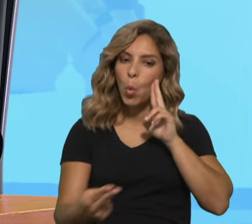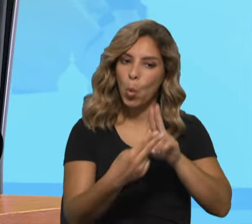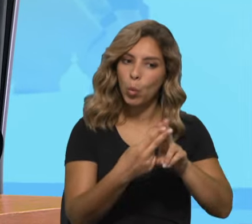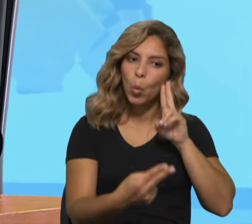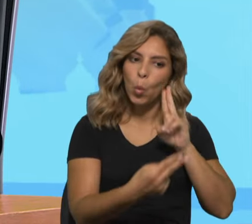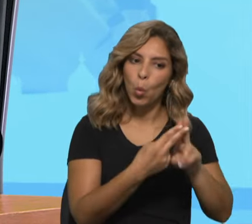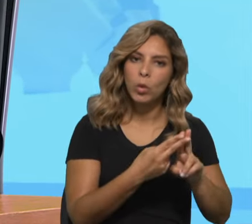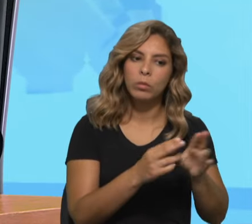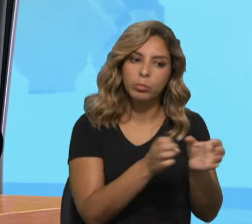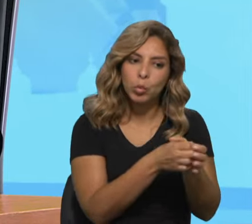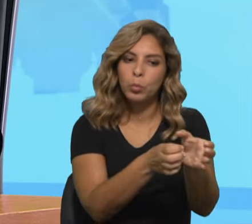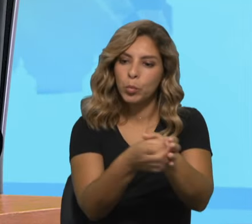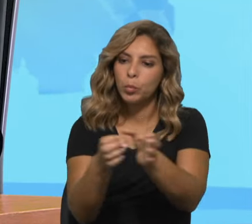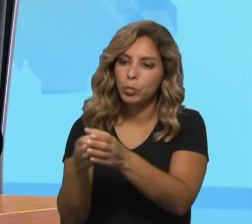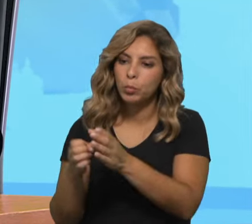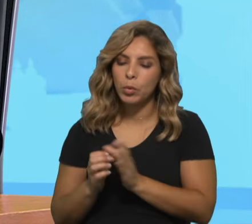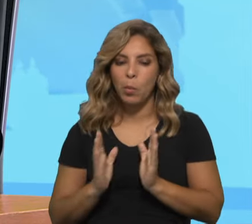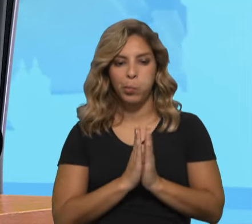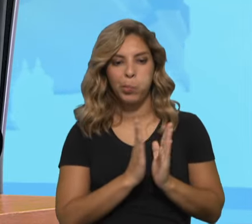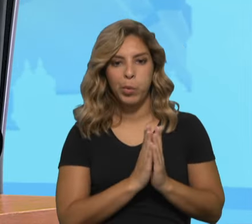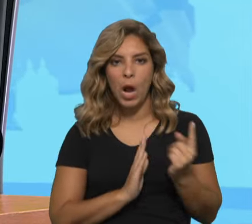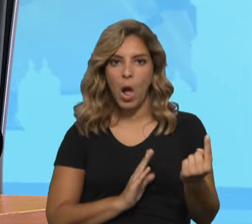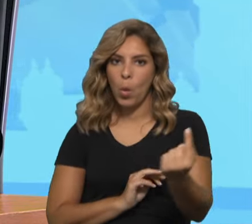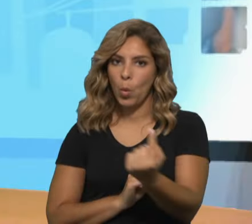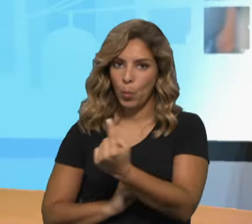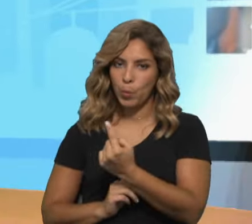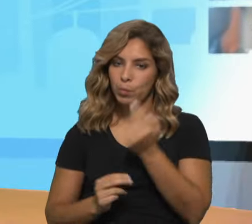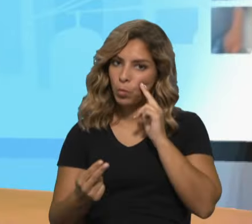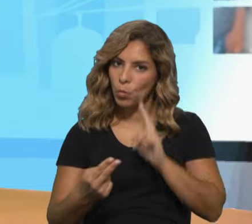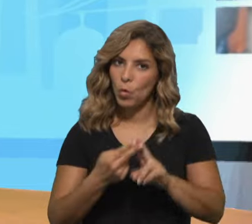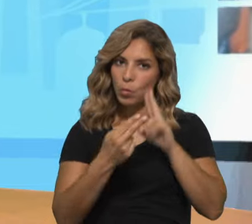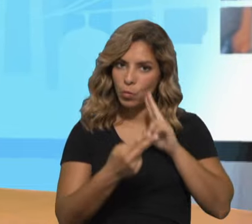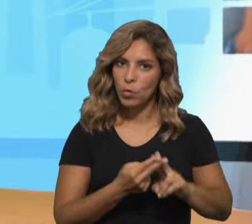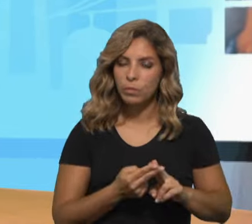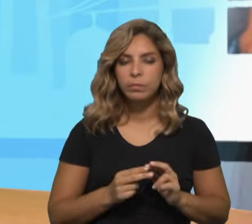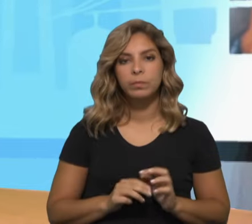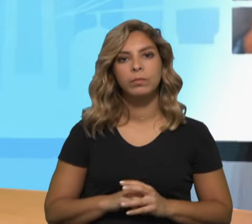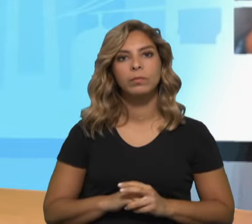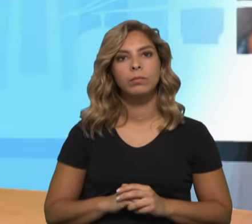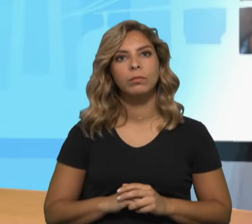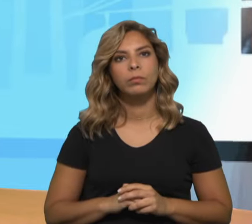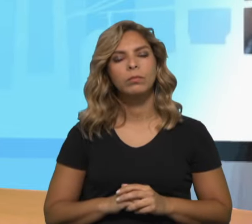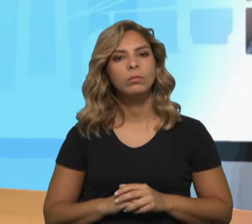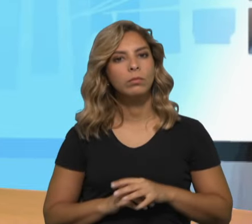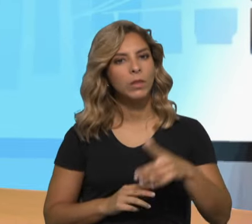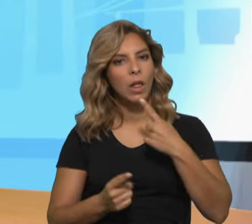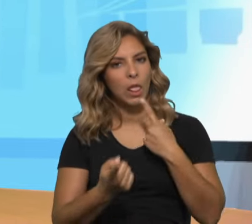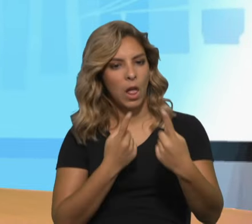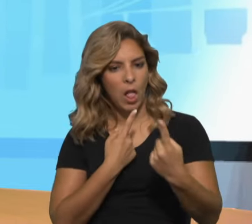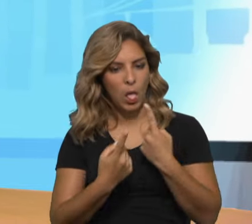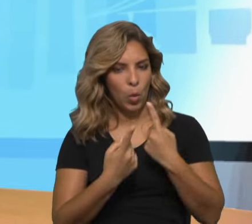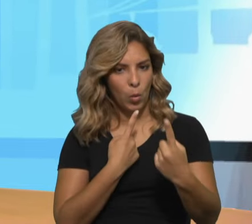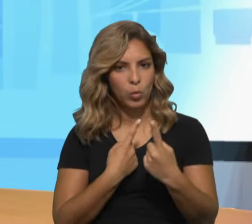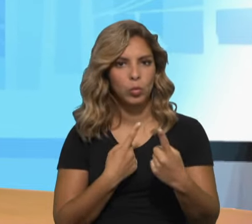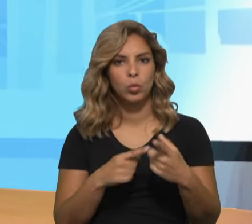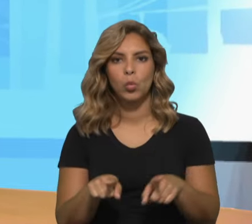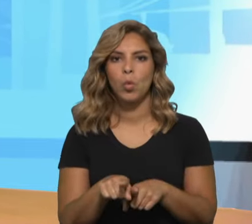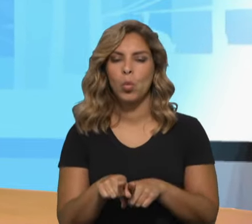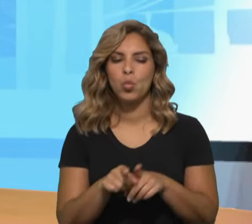religiões. E hoje nota que há, mesmo neste diálogo entre os diversos grupos, e aí existe este